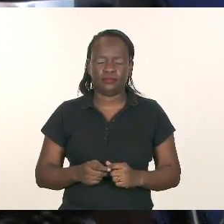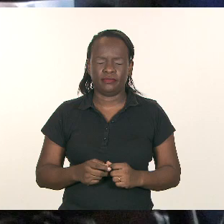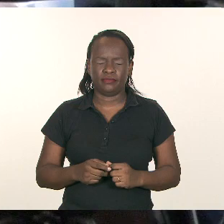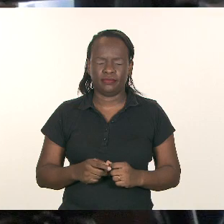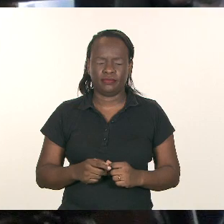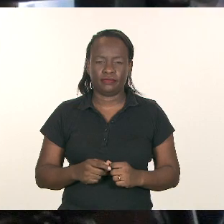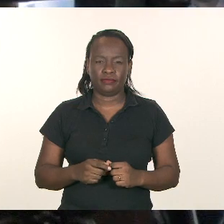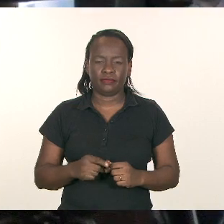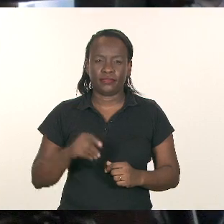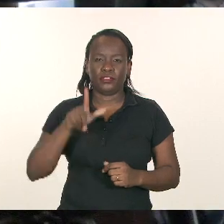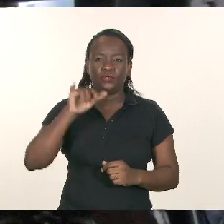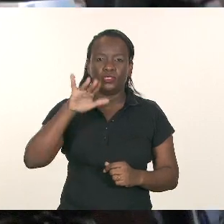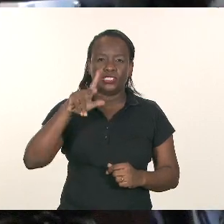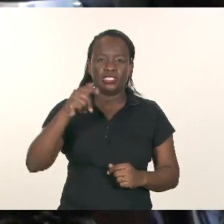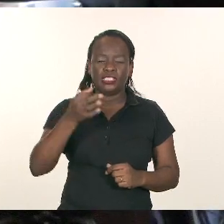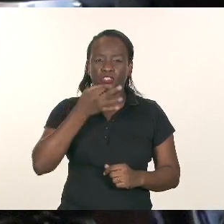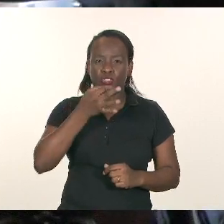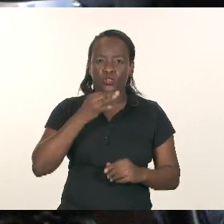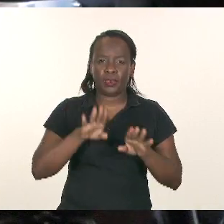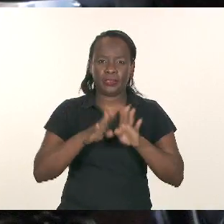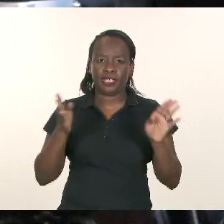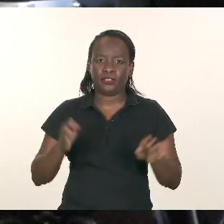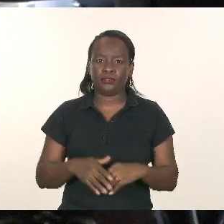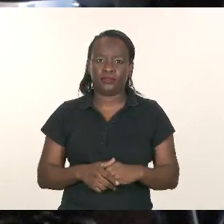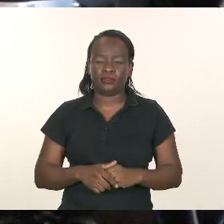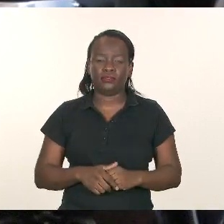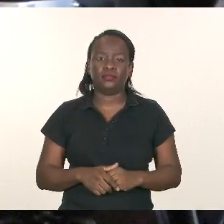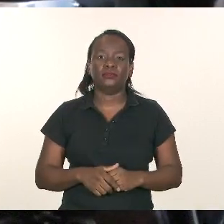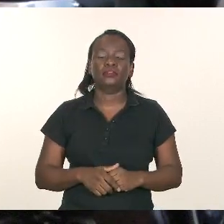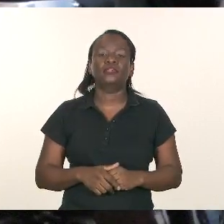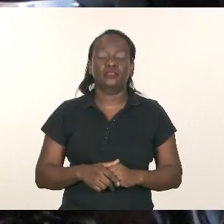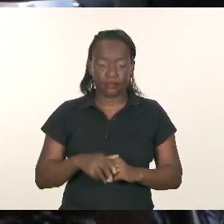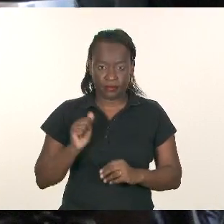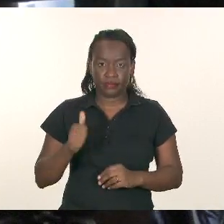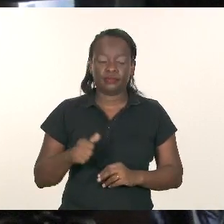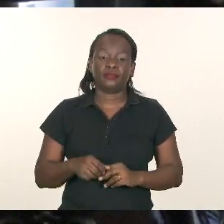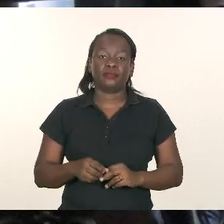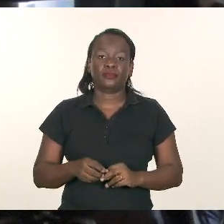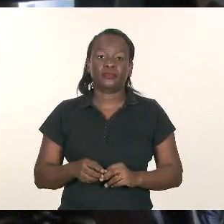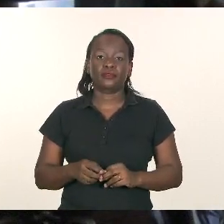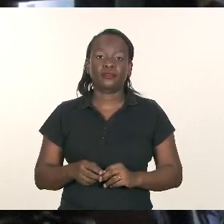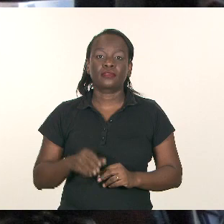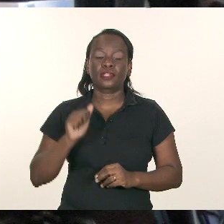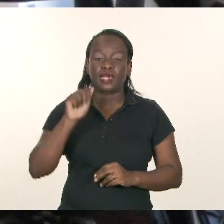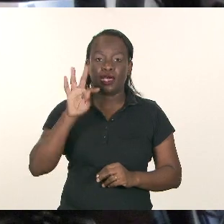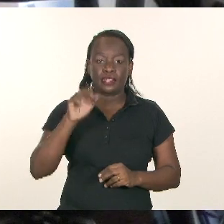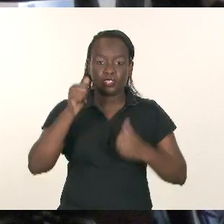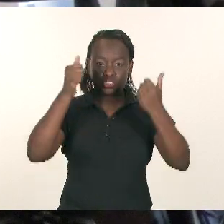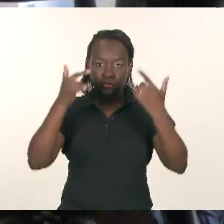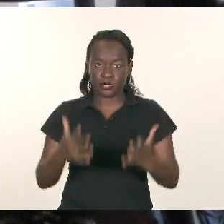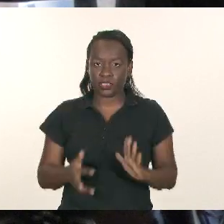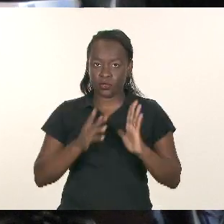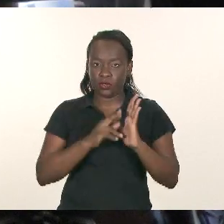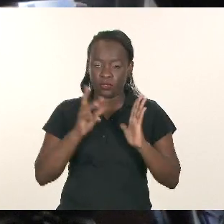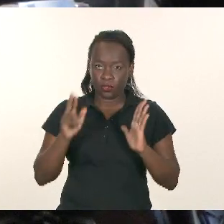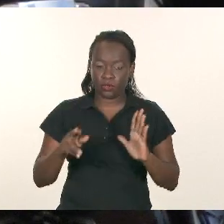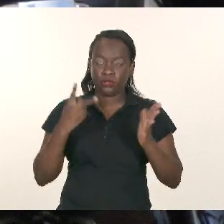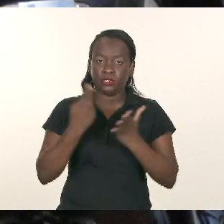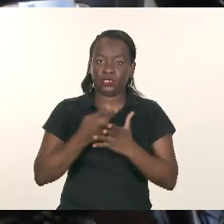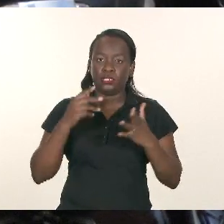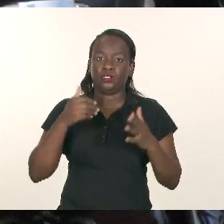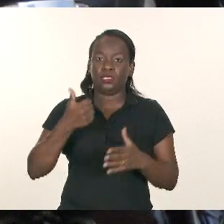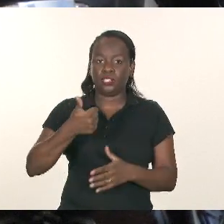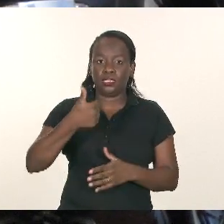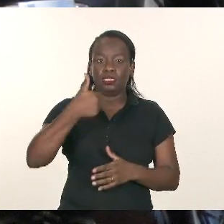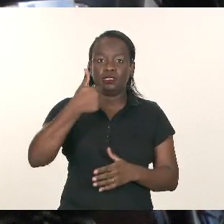Lucinha, está aberto, Lucinha, o seu som. Deputado, ok. A ata reflete com exatidão o ocorrido